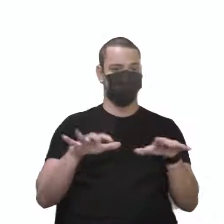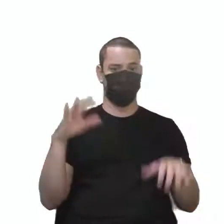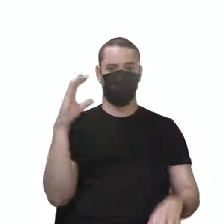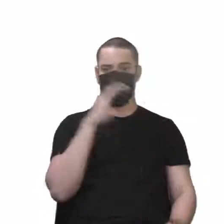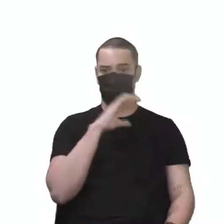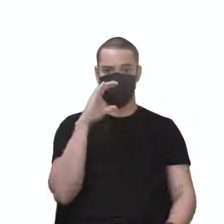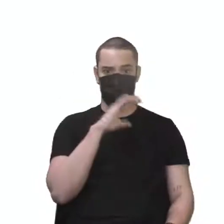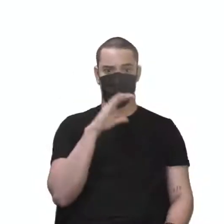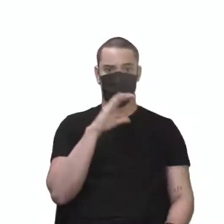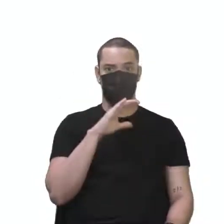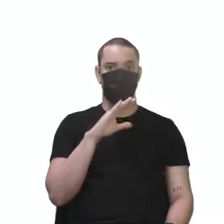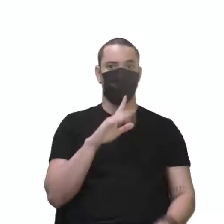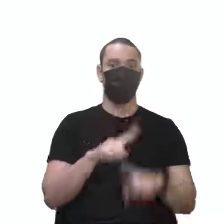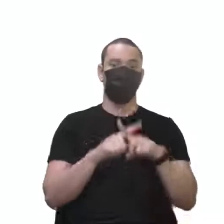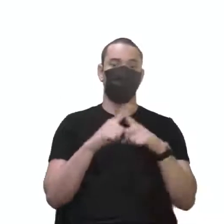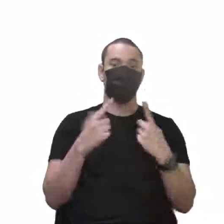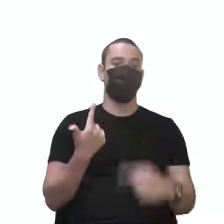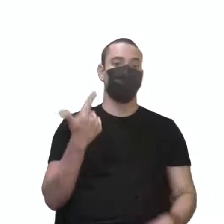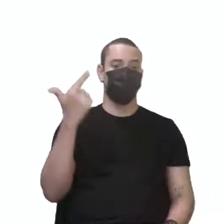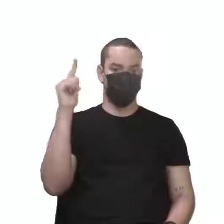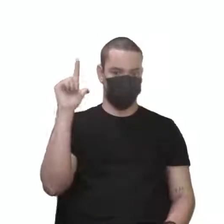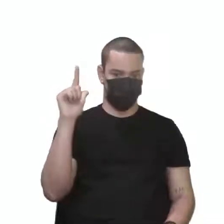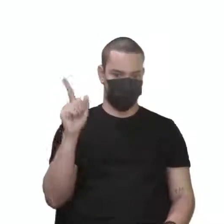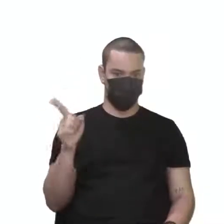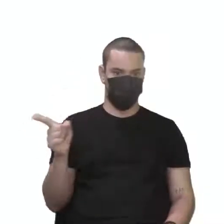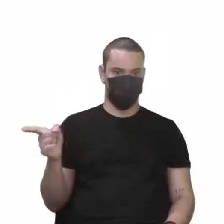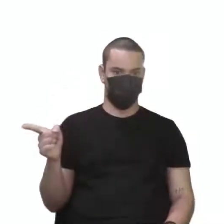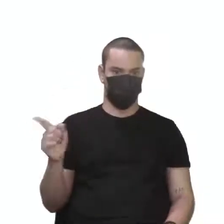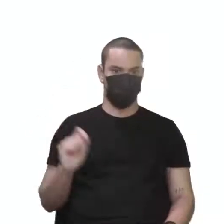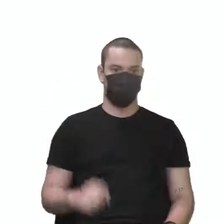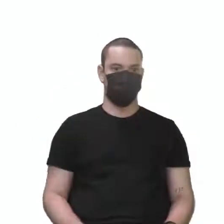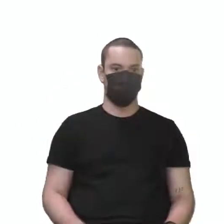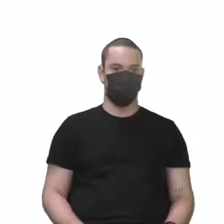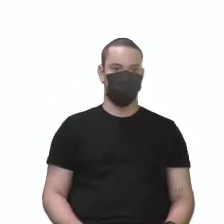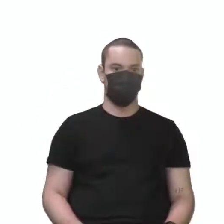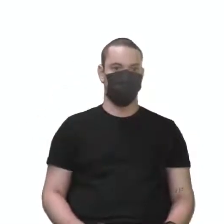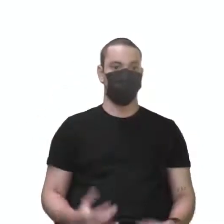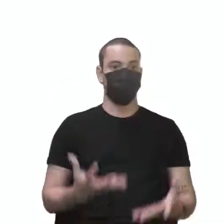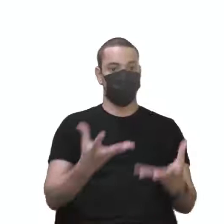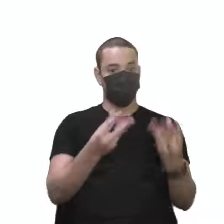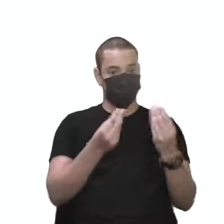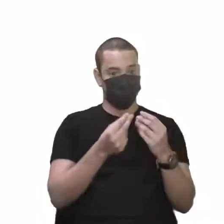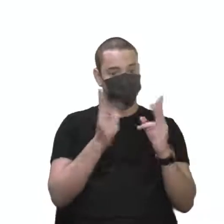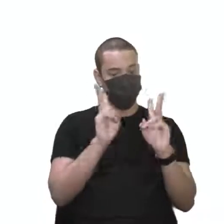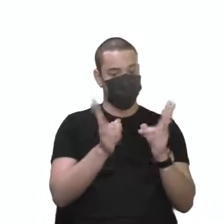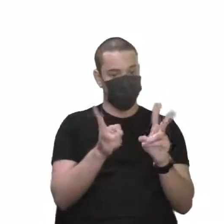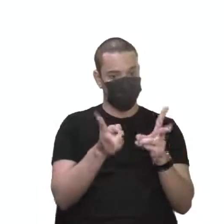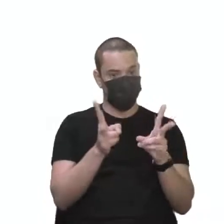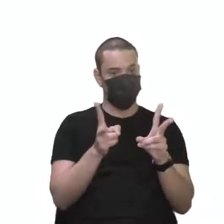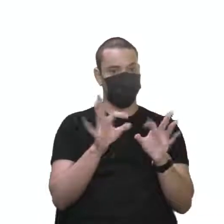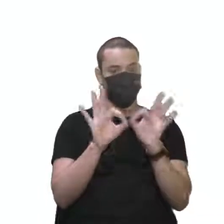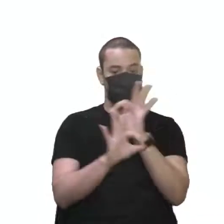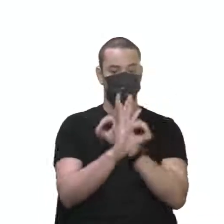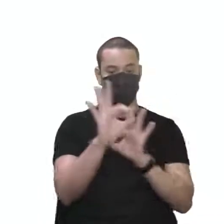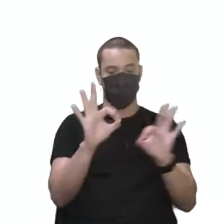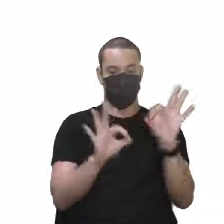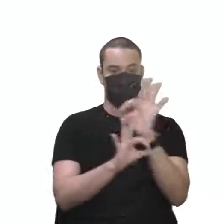rapidamente. Agora, olha outra situação. Quando você pega essas mesmas bactérias do